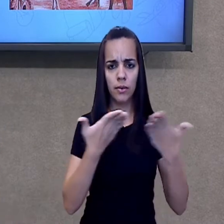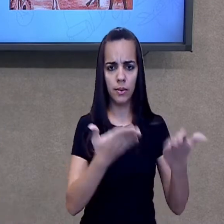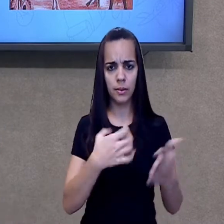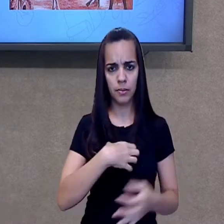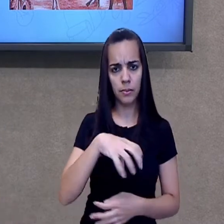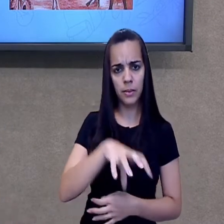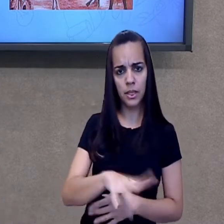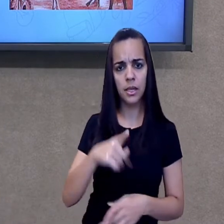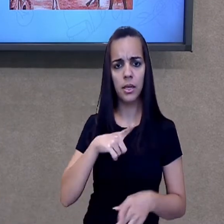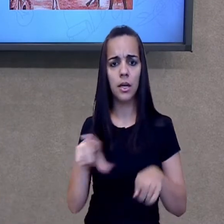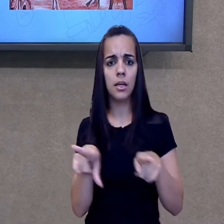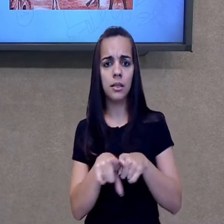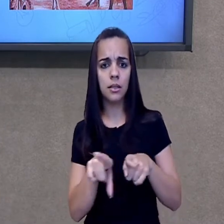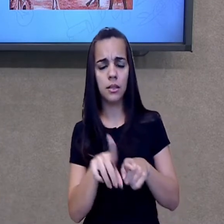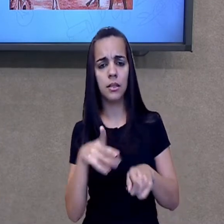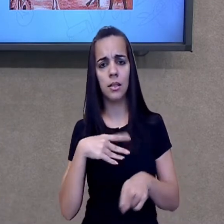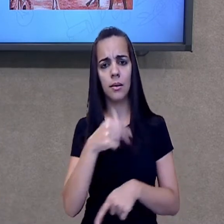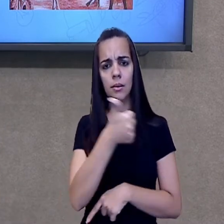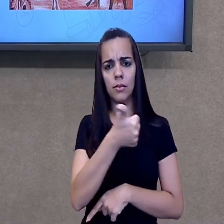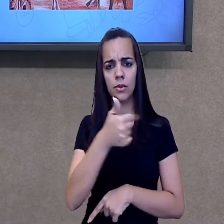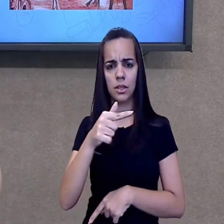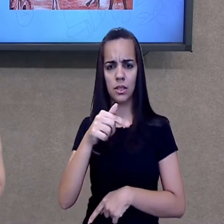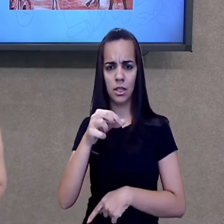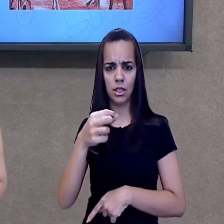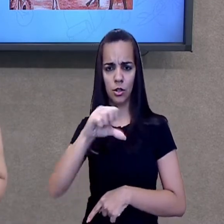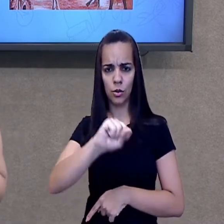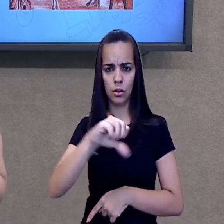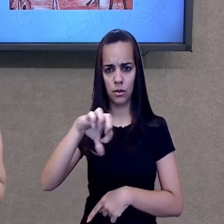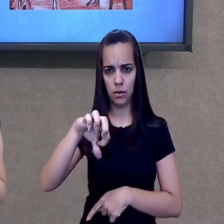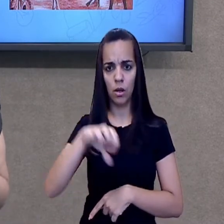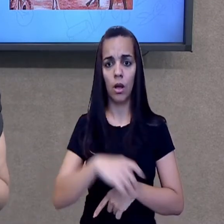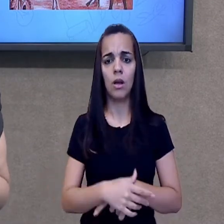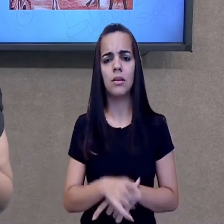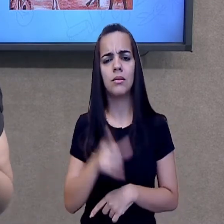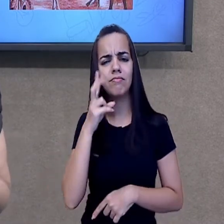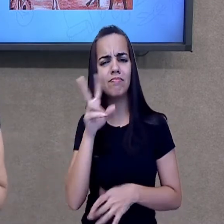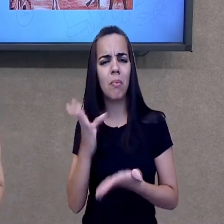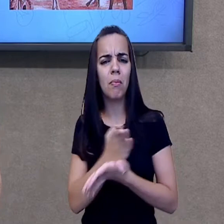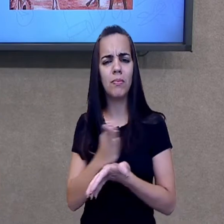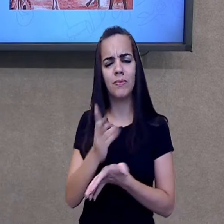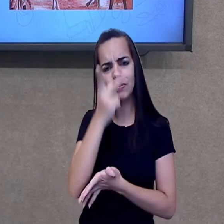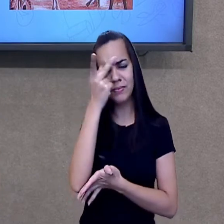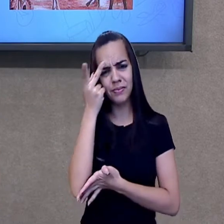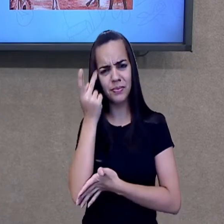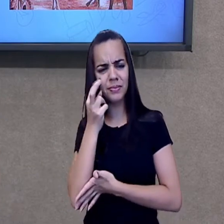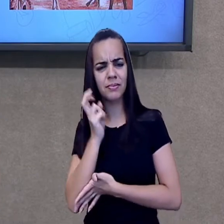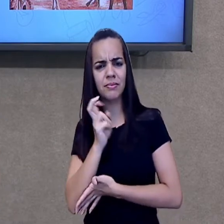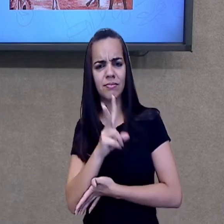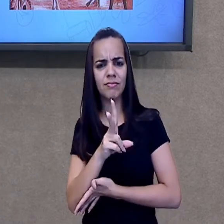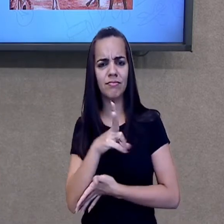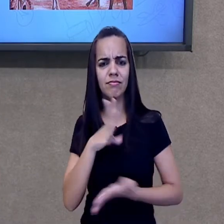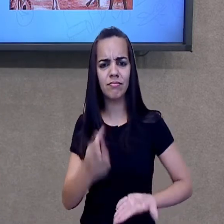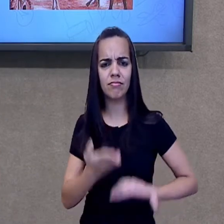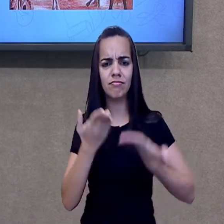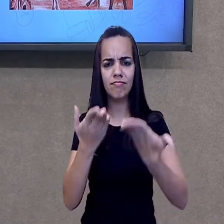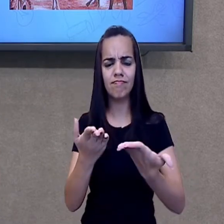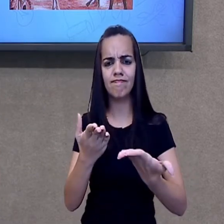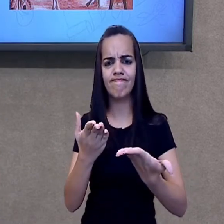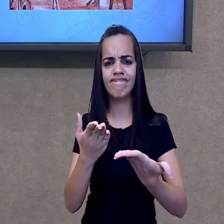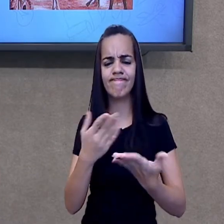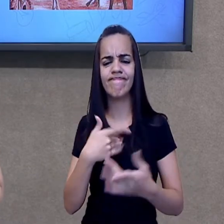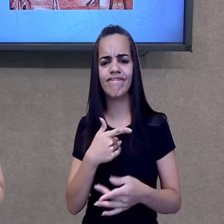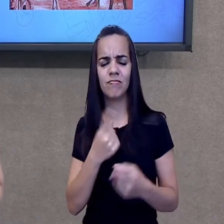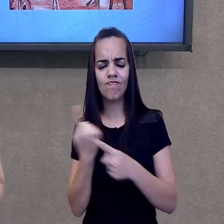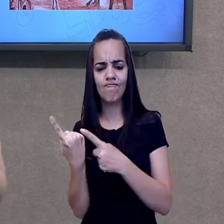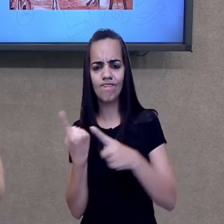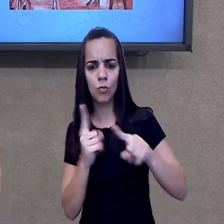de 1789, e a Conjuração Baiana, de 1798, oferece dados que vão contra a ideia